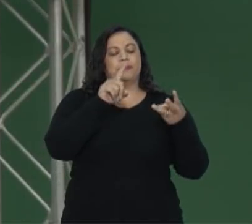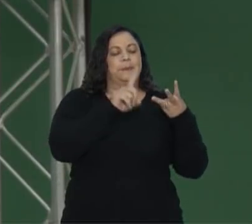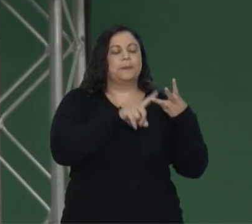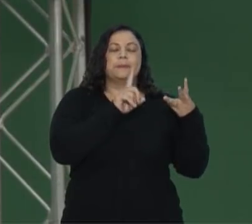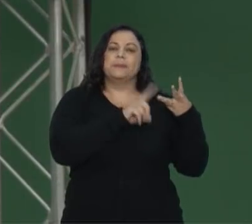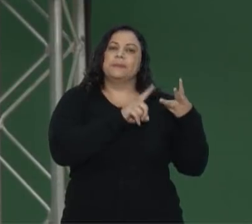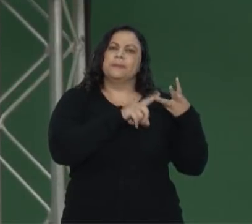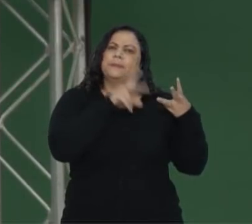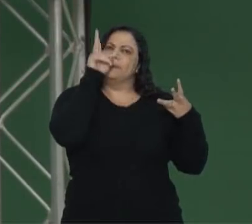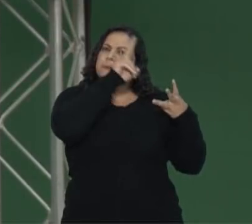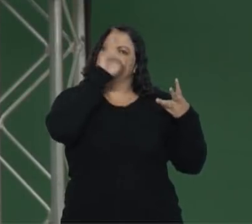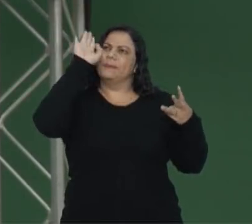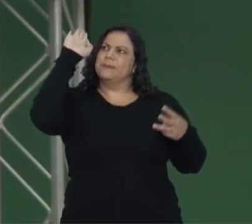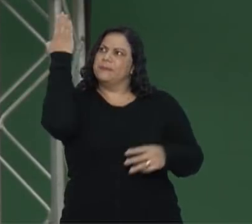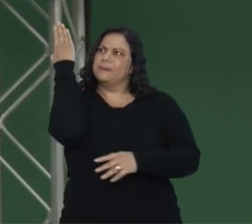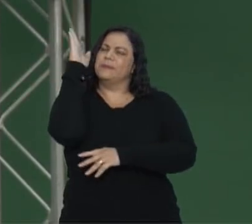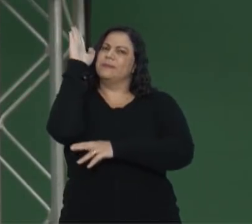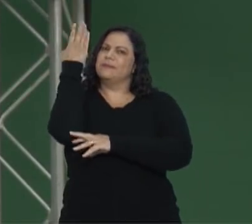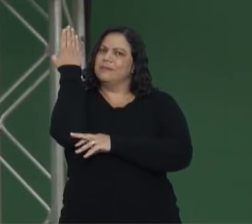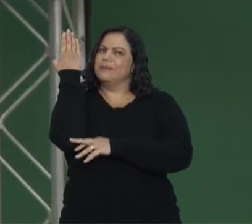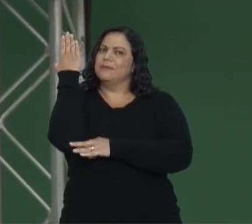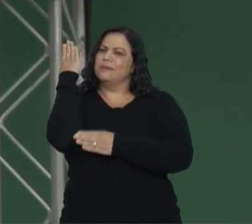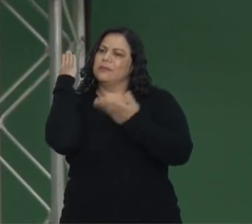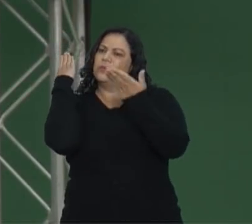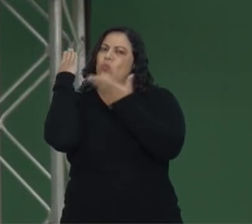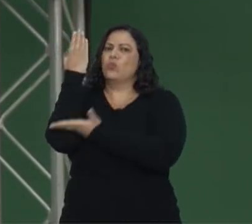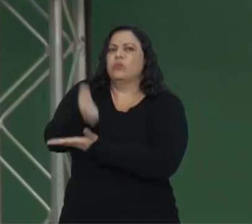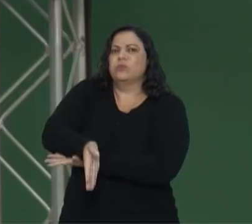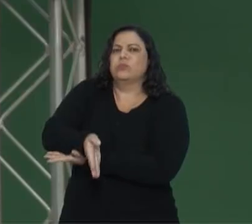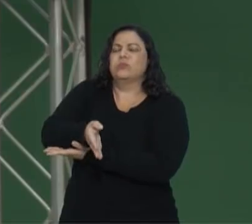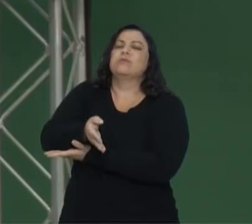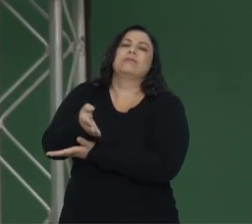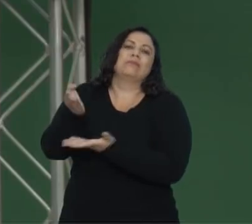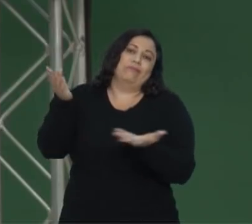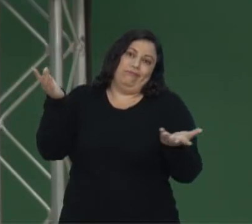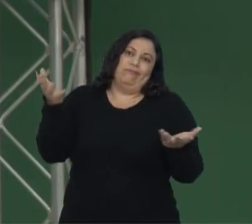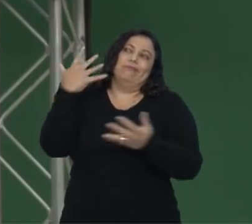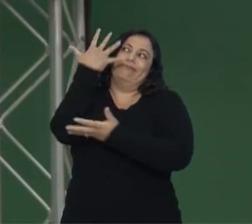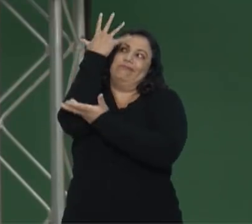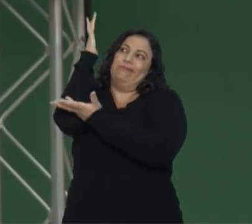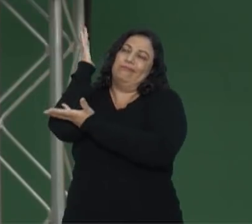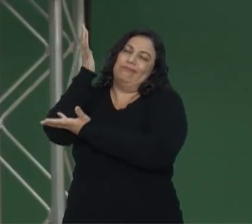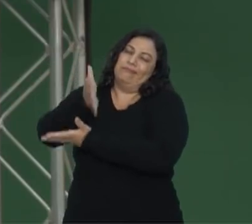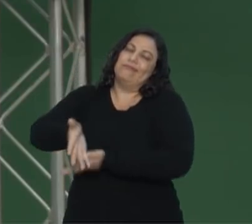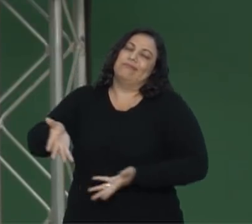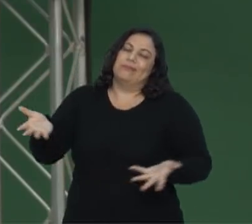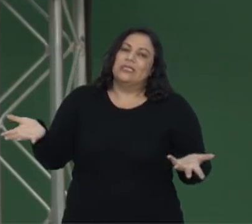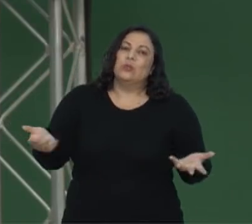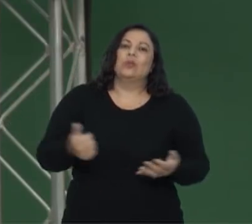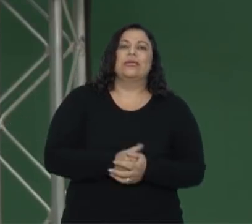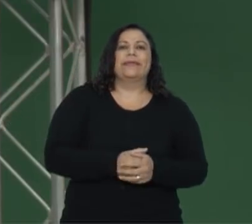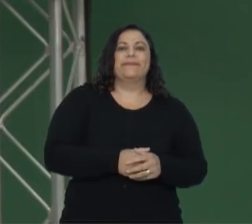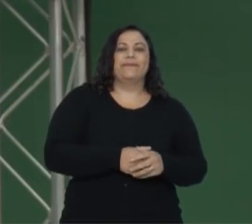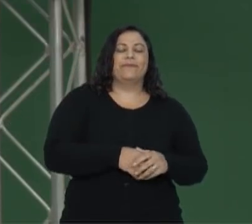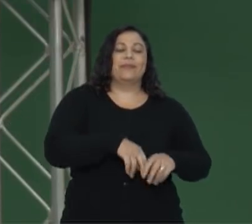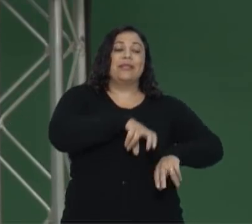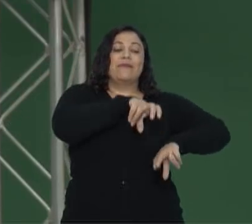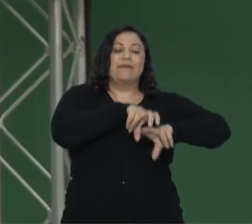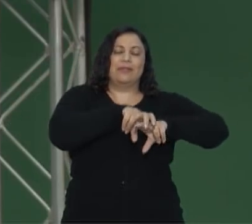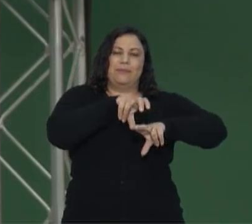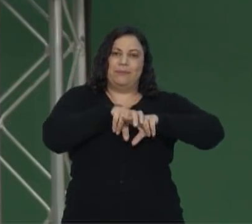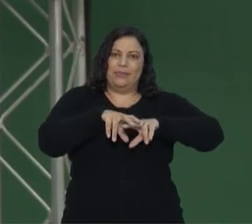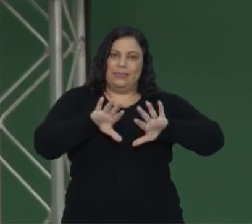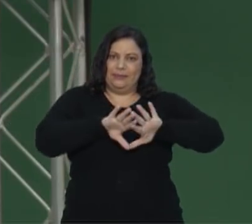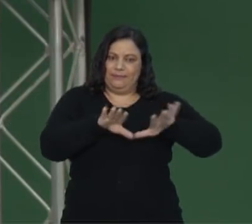situação, lembra dos troncos de árvore? Eu retirei o tronco de árvore lá da natureza e cortei e fiz banquinhos.